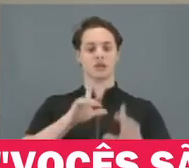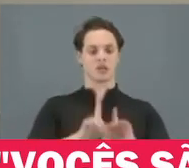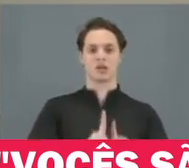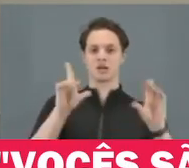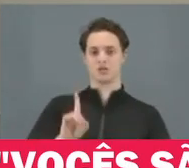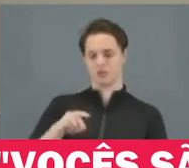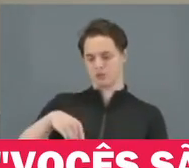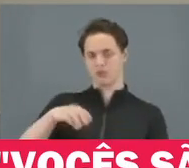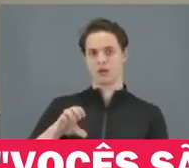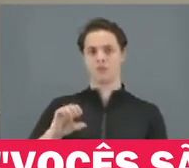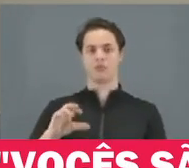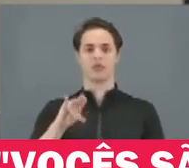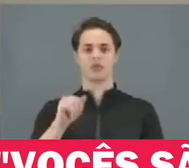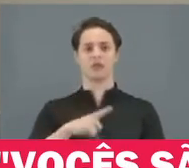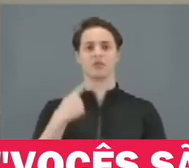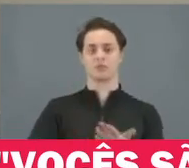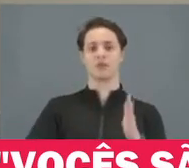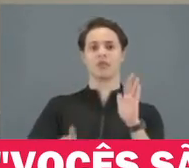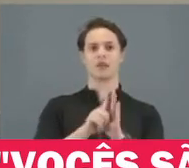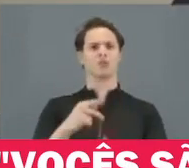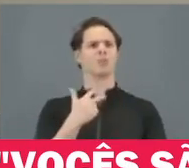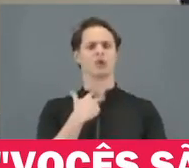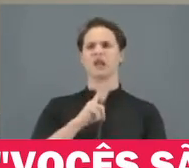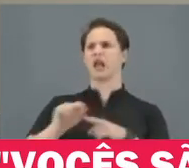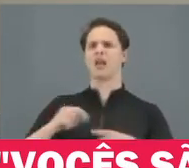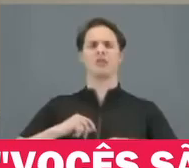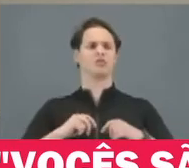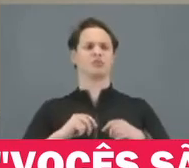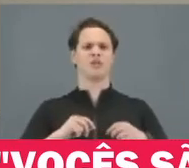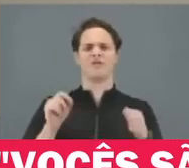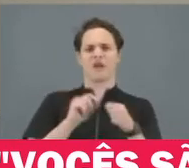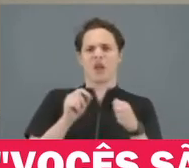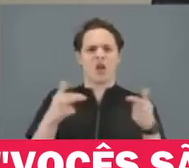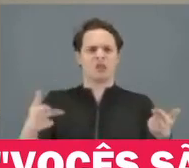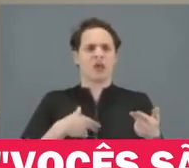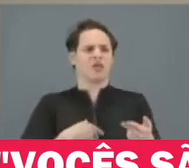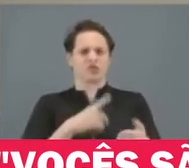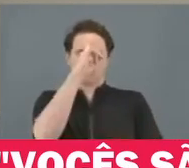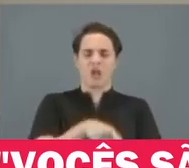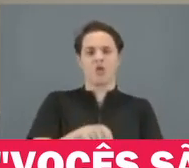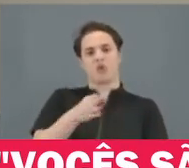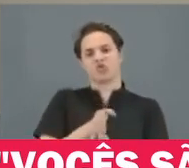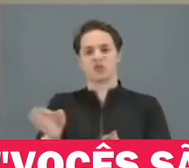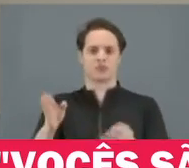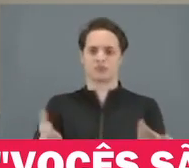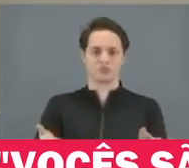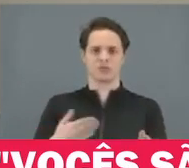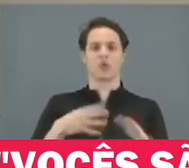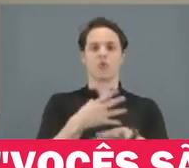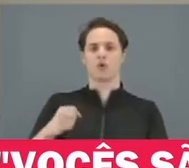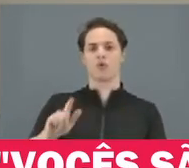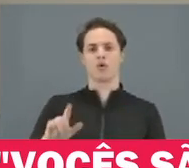democracia, pelo cumprimento da lei. Não pode sair agora pregando o indireta ou diretamente o